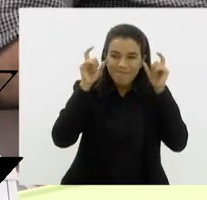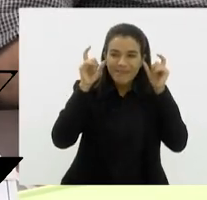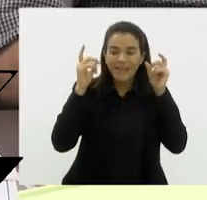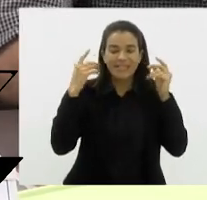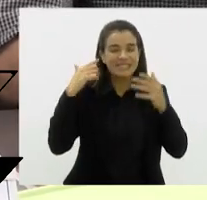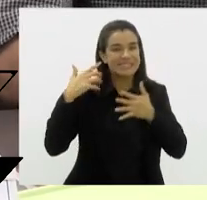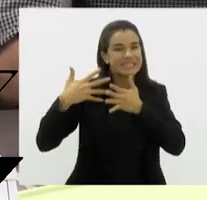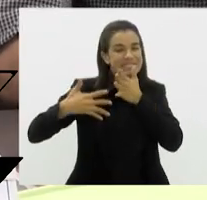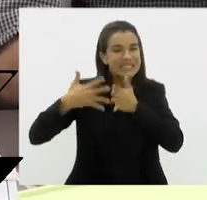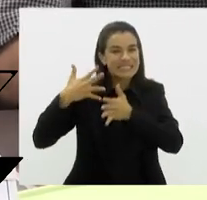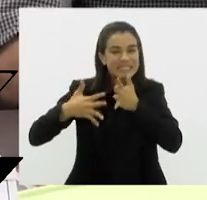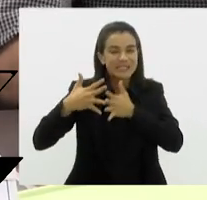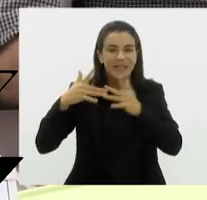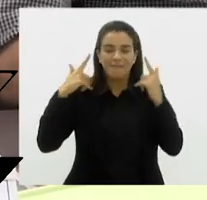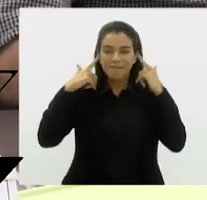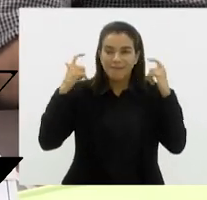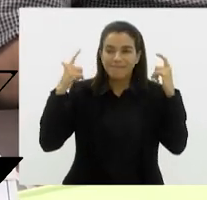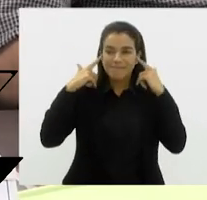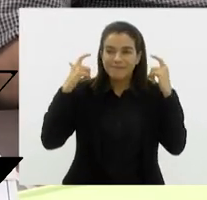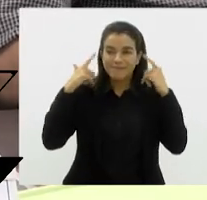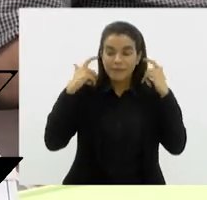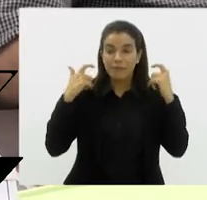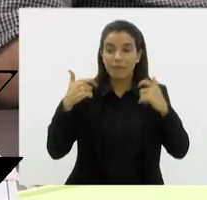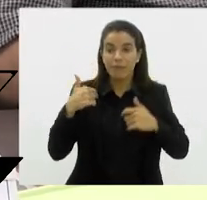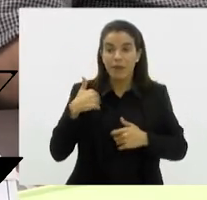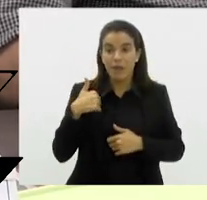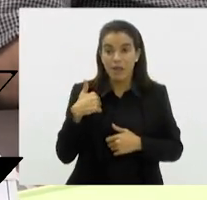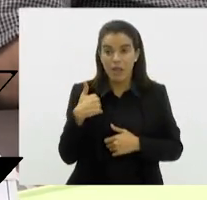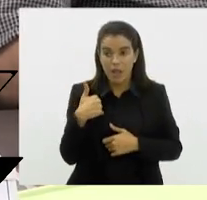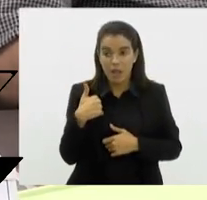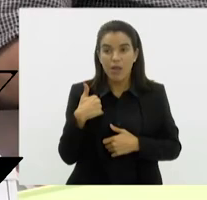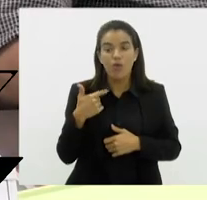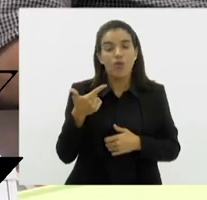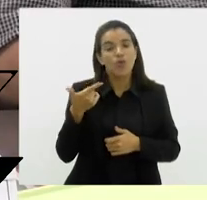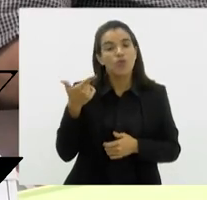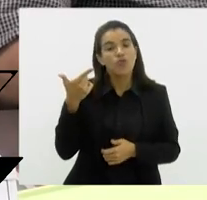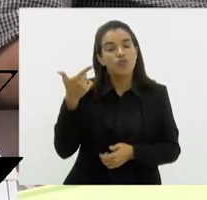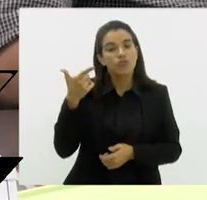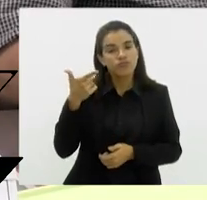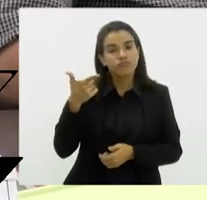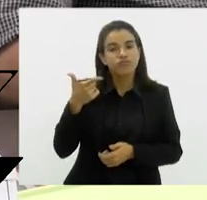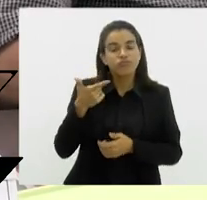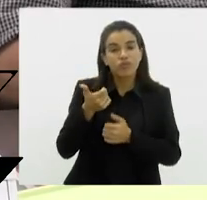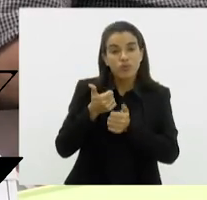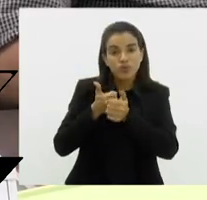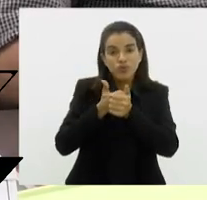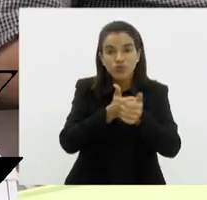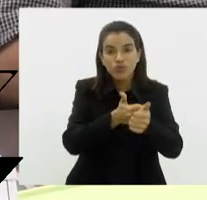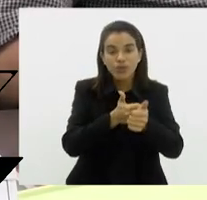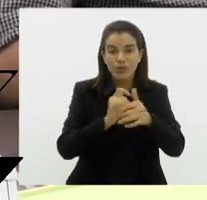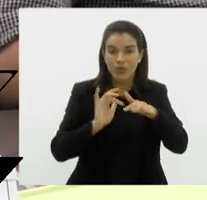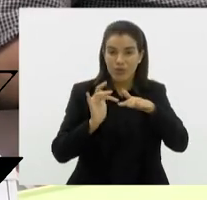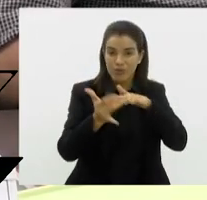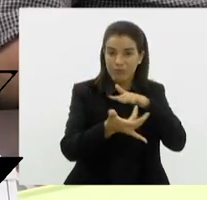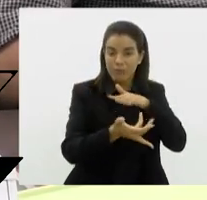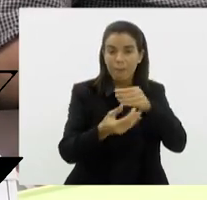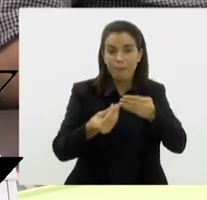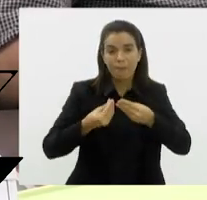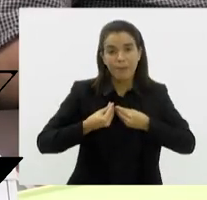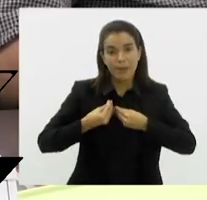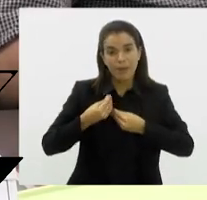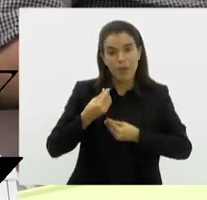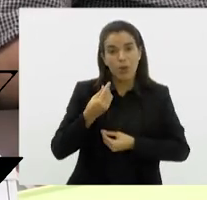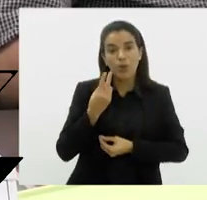tinha como fazer isso. Eu botei isso numa rede e um seguidor me deu